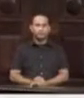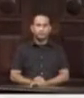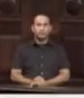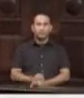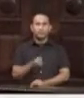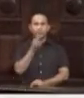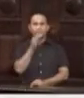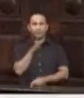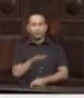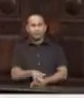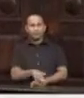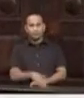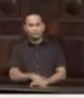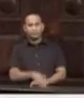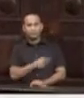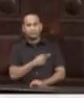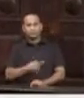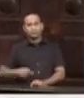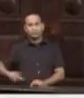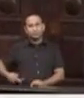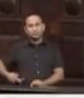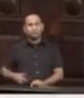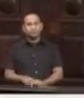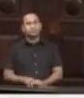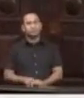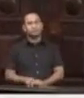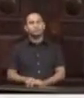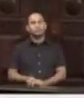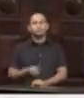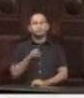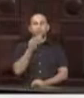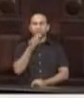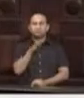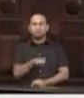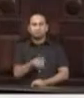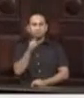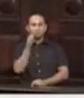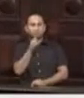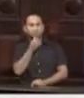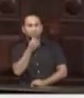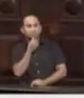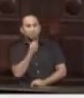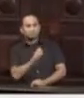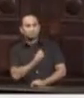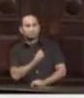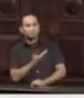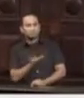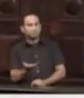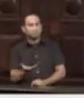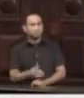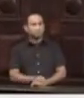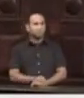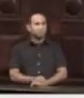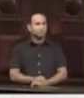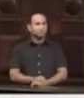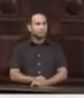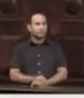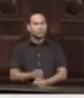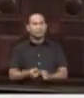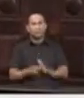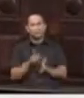Boa tarde, senhor presidente. Boa tarde, demais deputados e deputadas aqui presentes. Há de se destacar